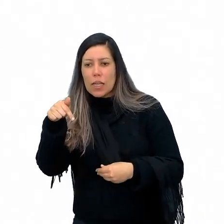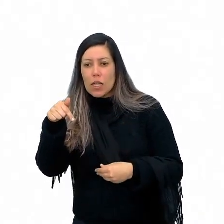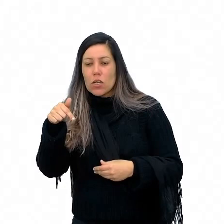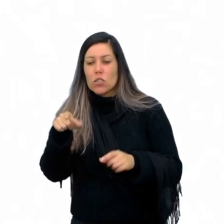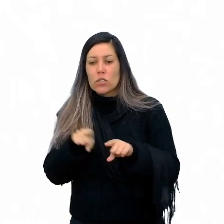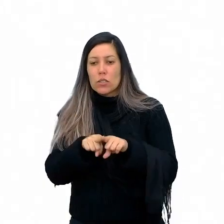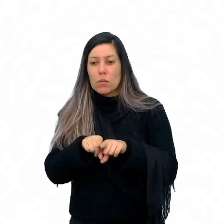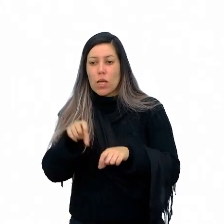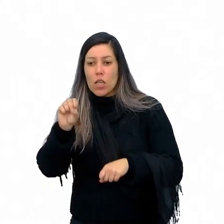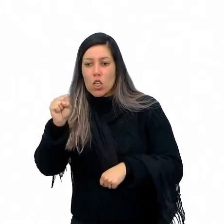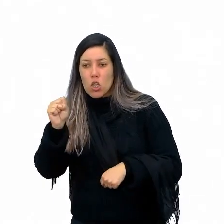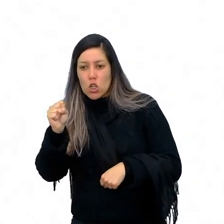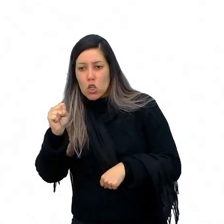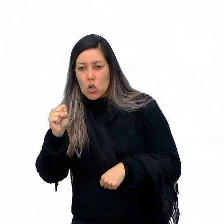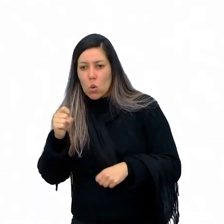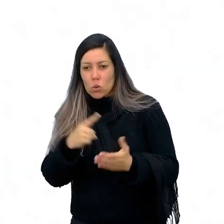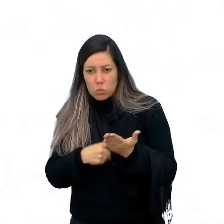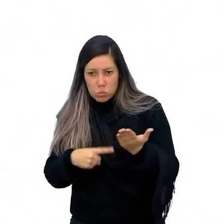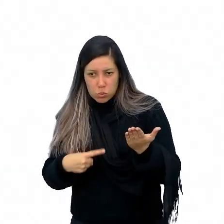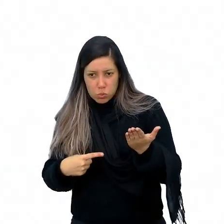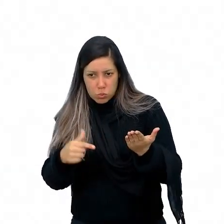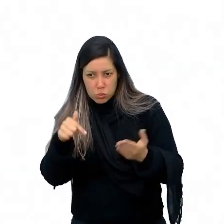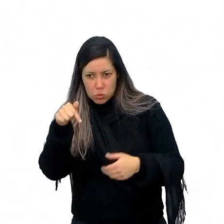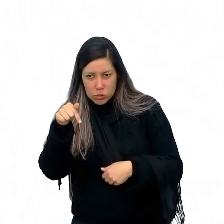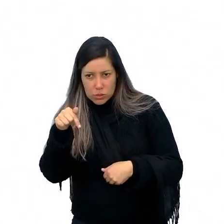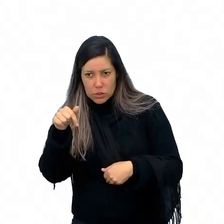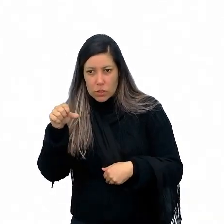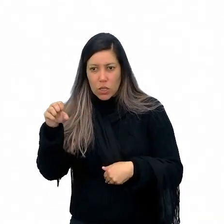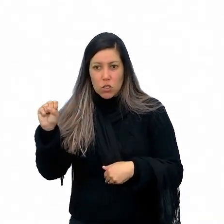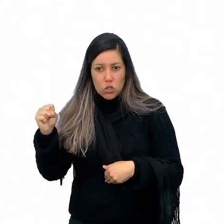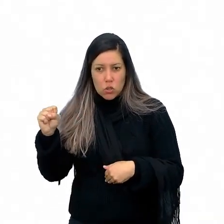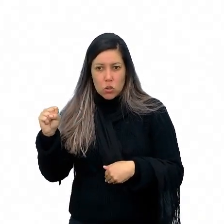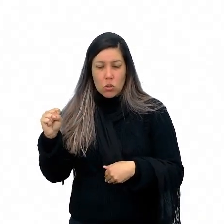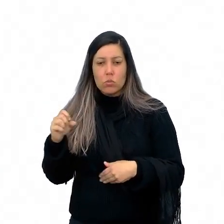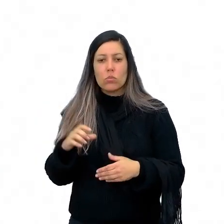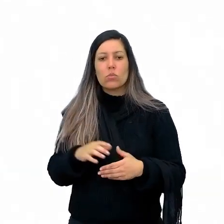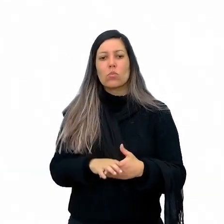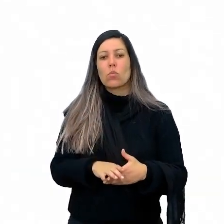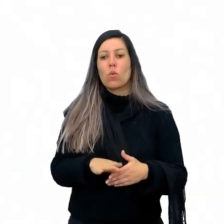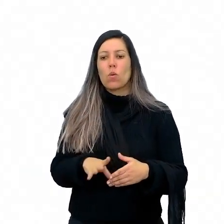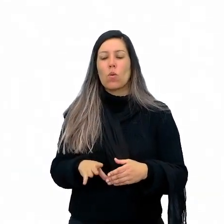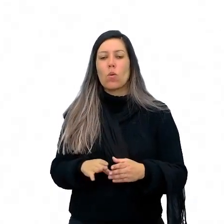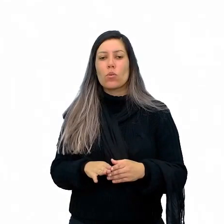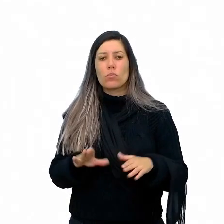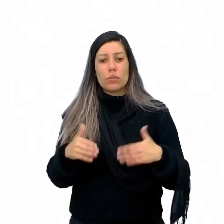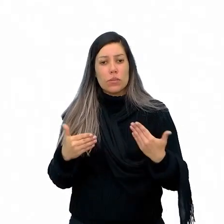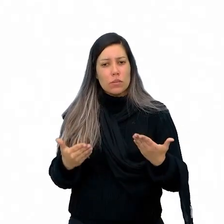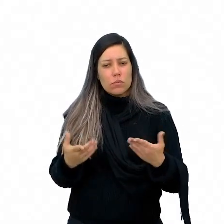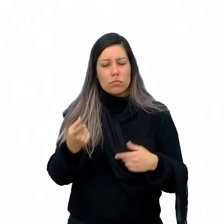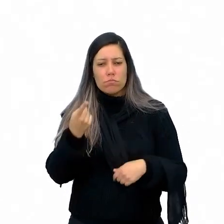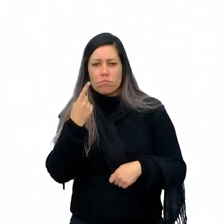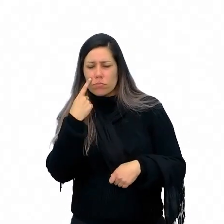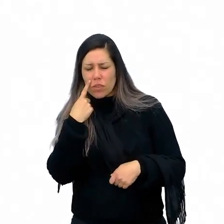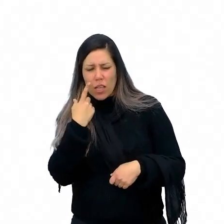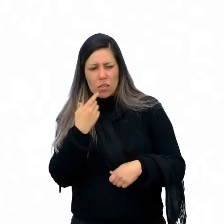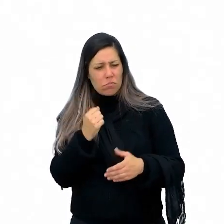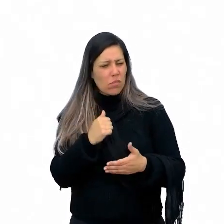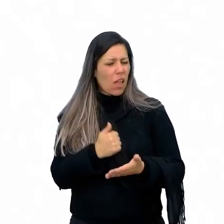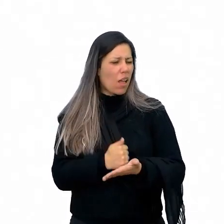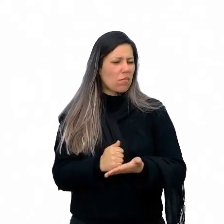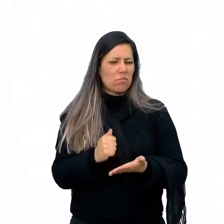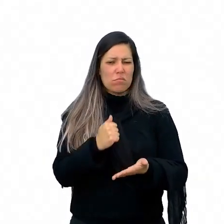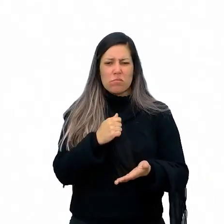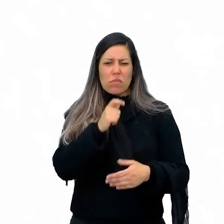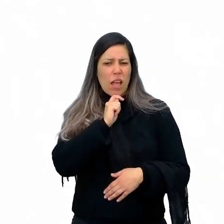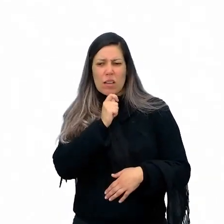Sempre, do volume 2, né? Não vamos esquecer disso, estamos no segundo bimestre, tá bem? Então, veja que não adianta só a gente saber que